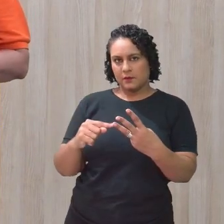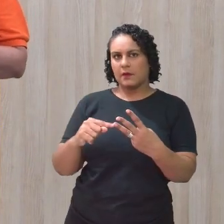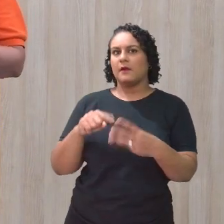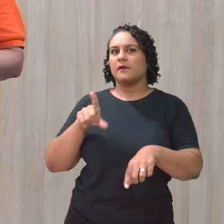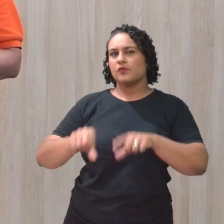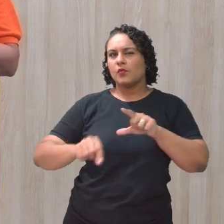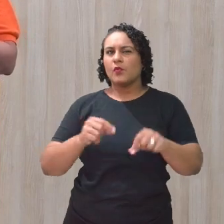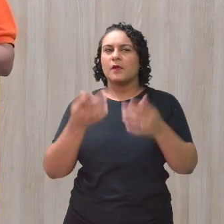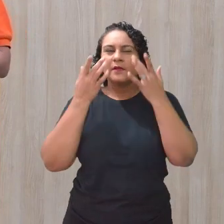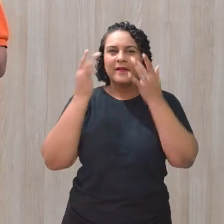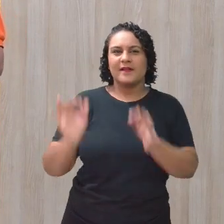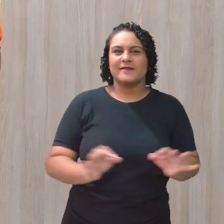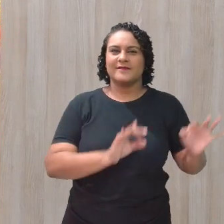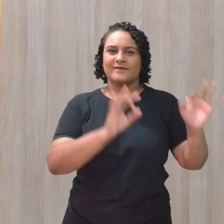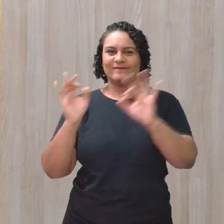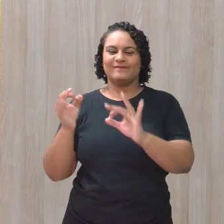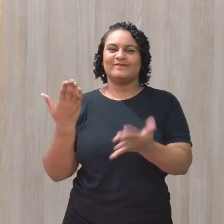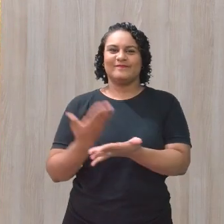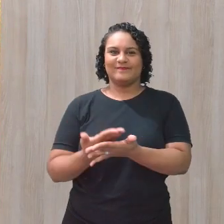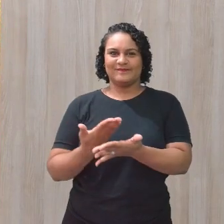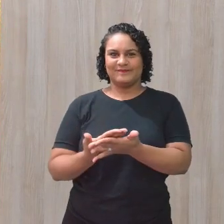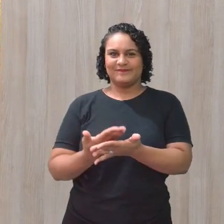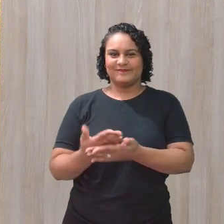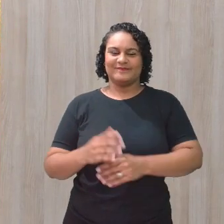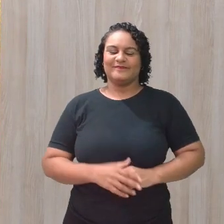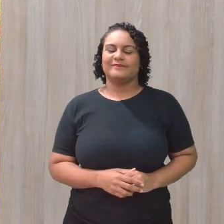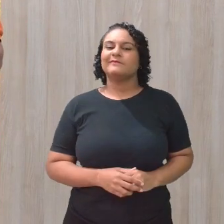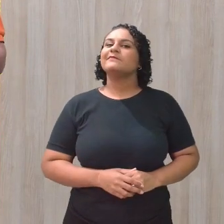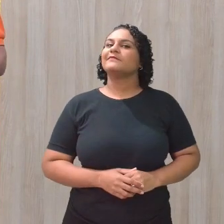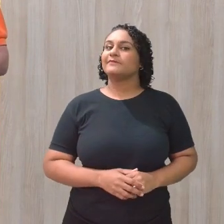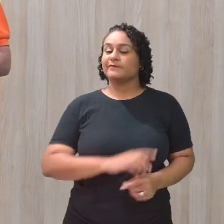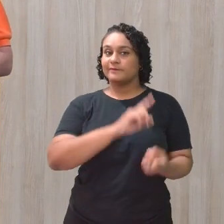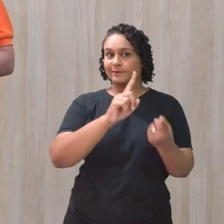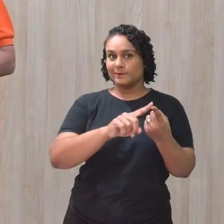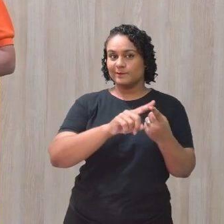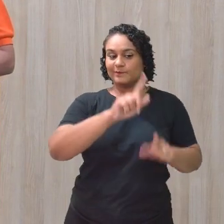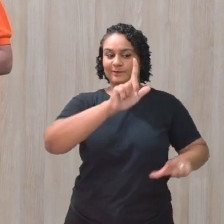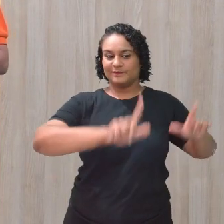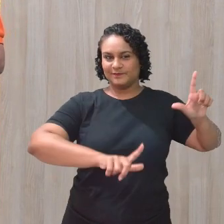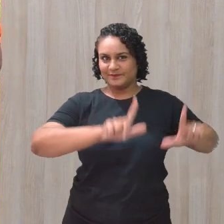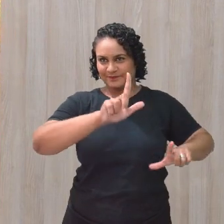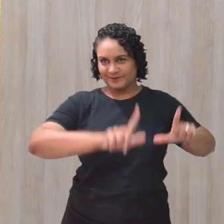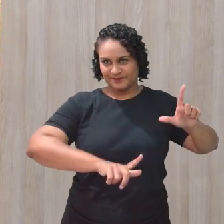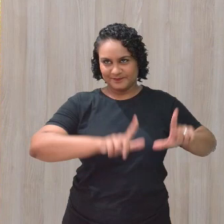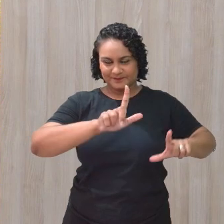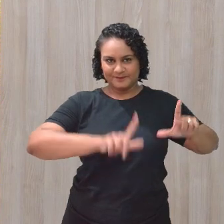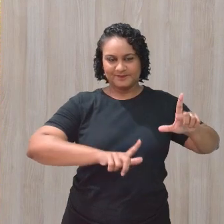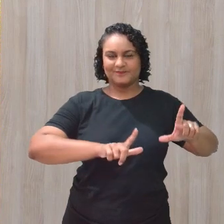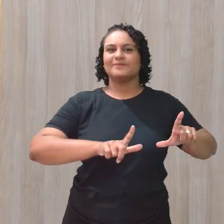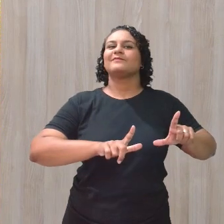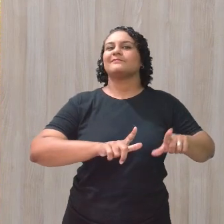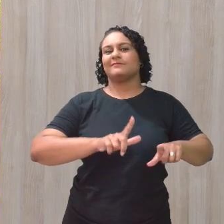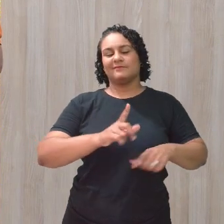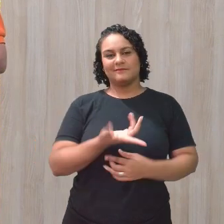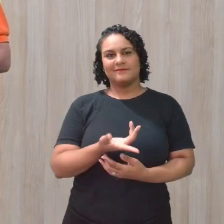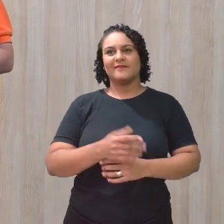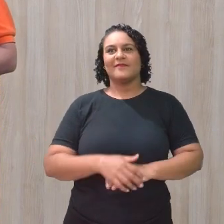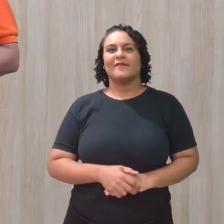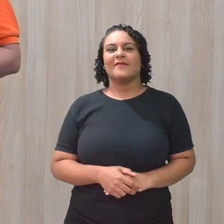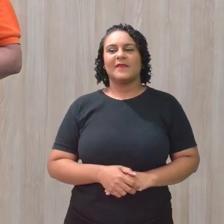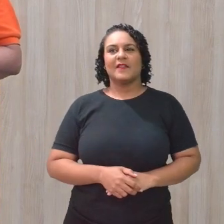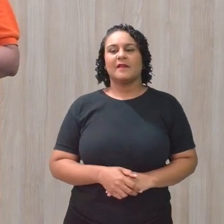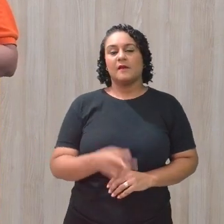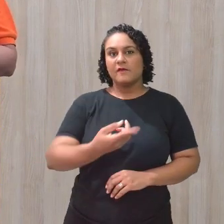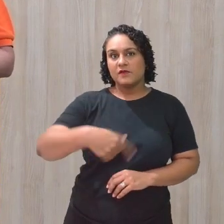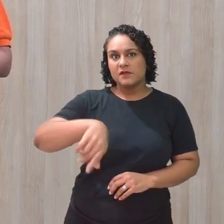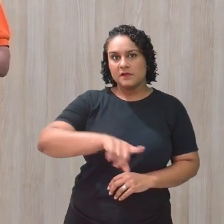de estar em contato com esta aula. Né? Temos pela TV, e aí vocês,